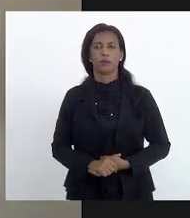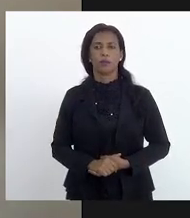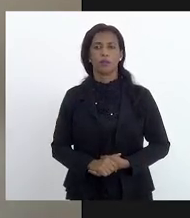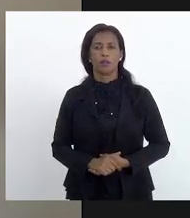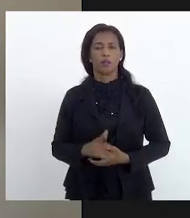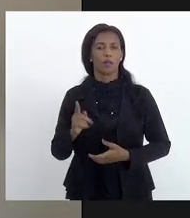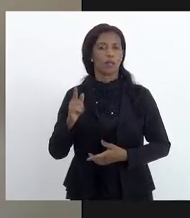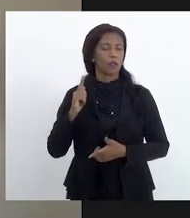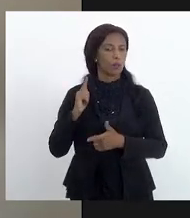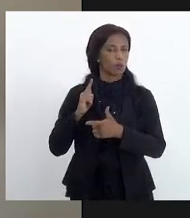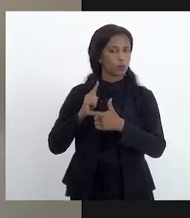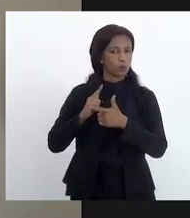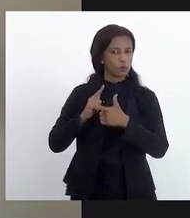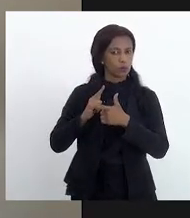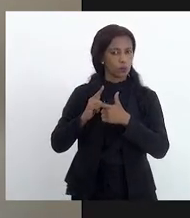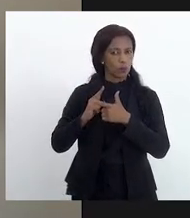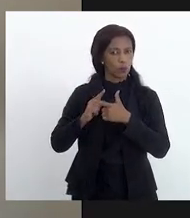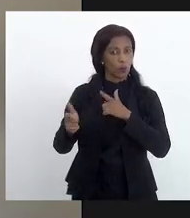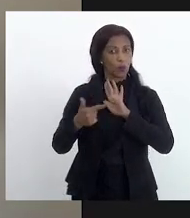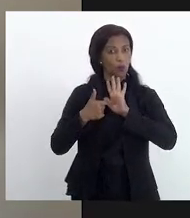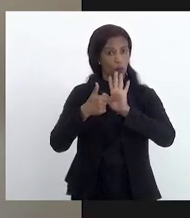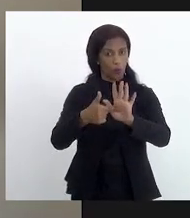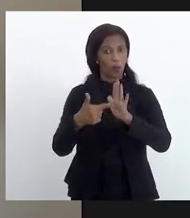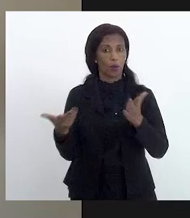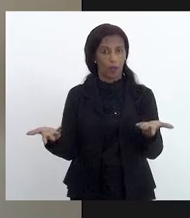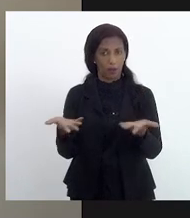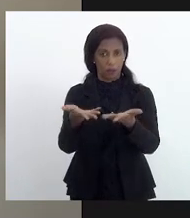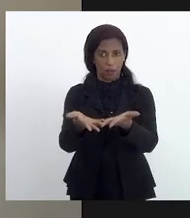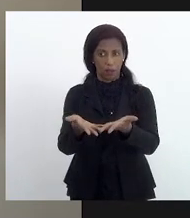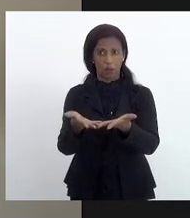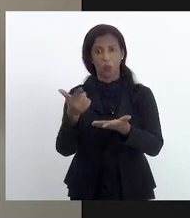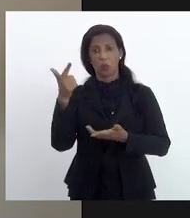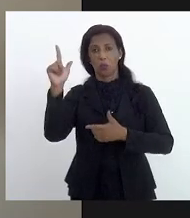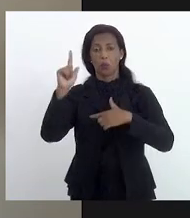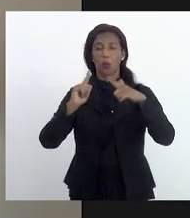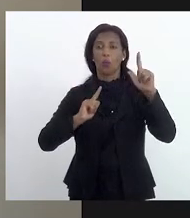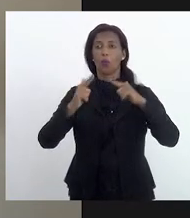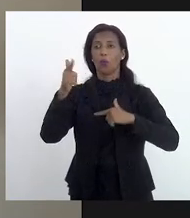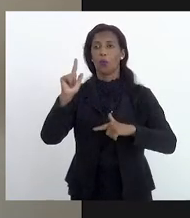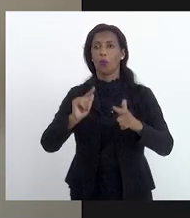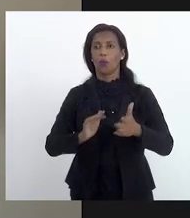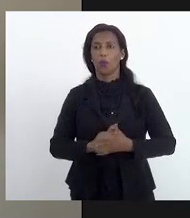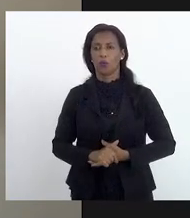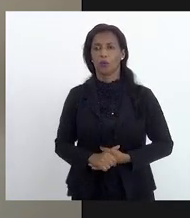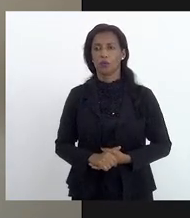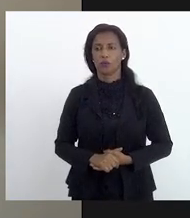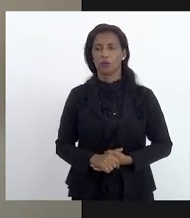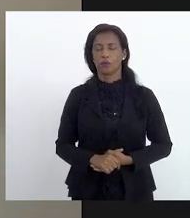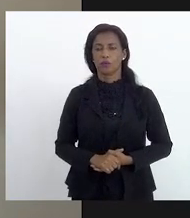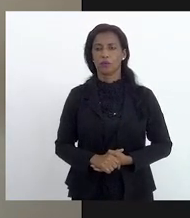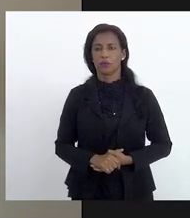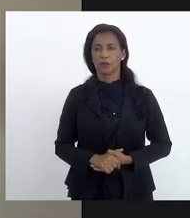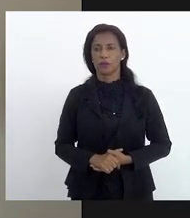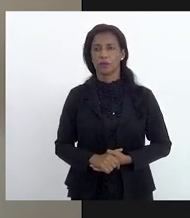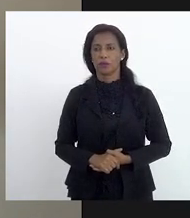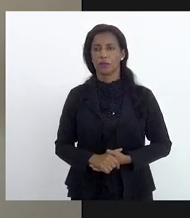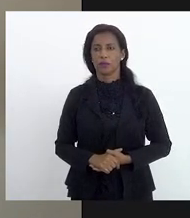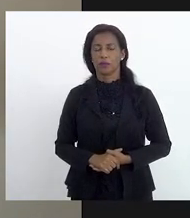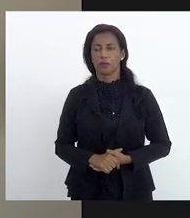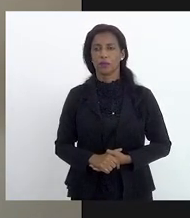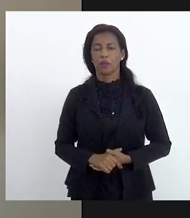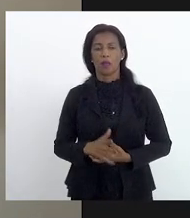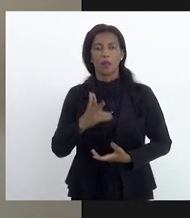fato que foi colocado aí por alguns deputados que nos antecederam sobre